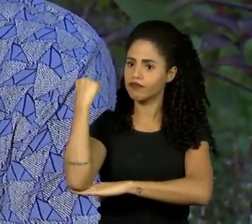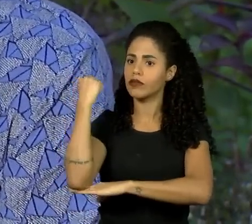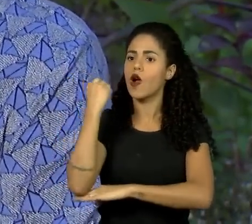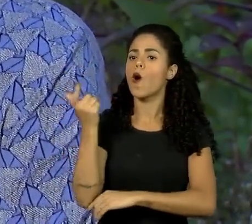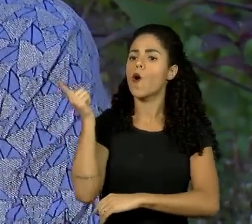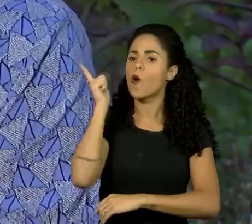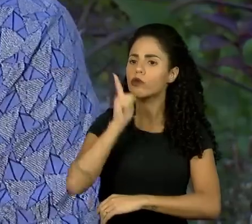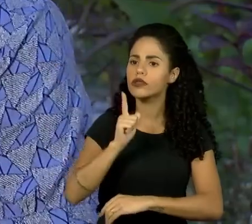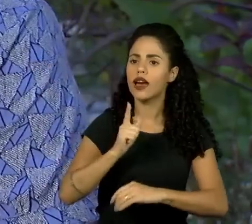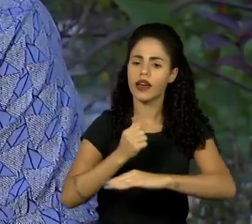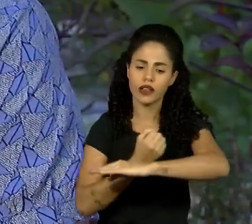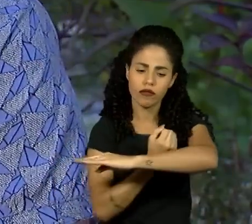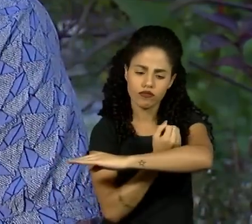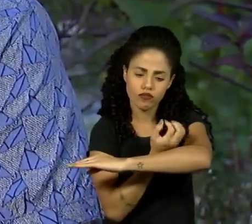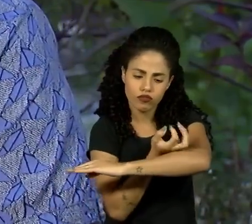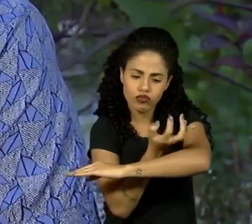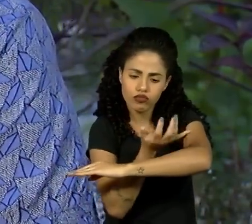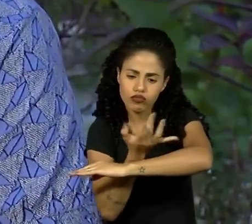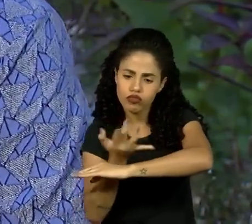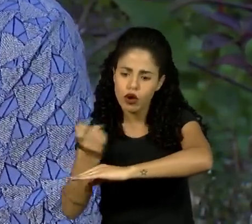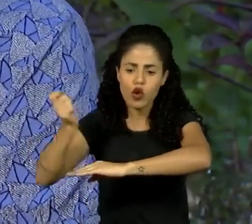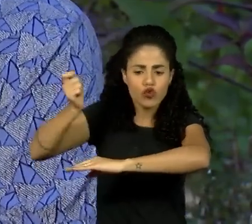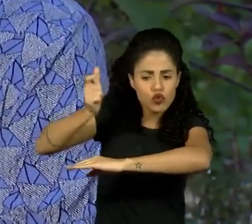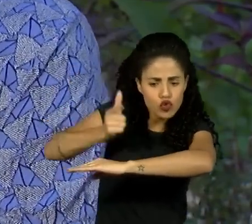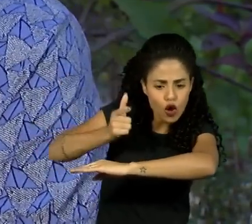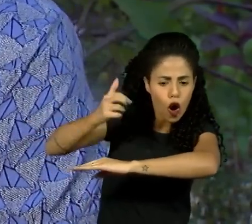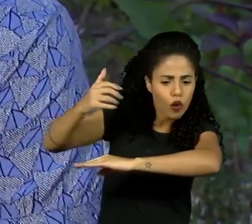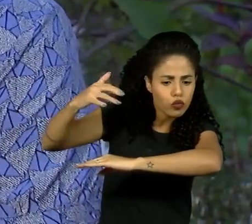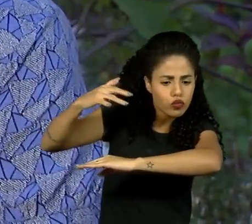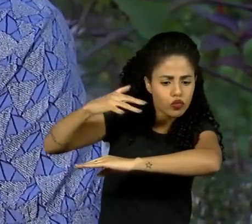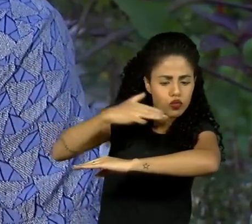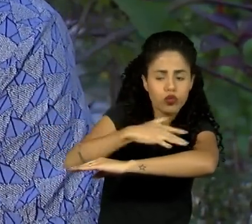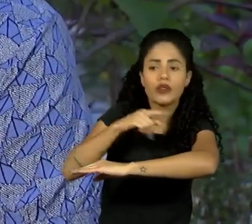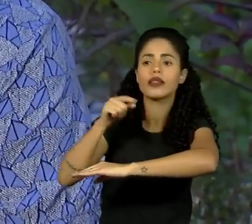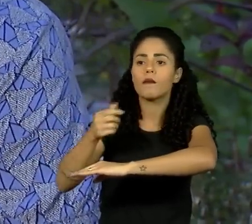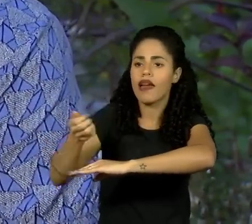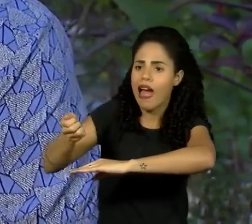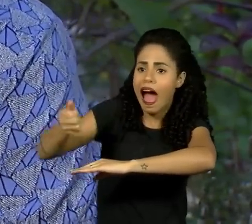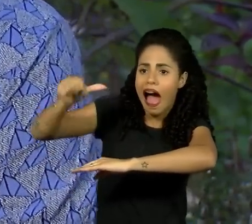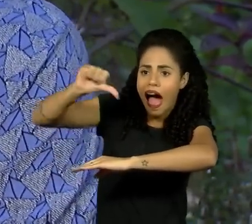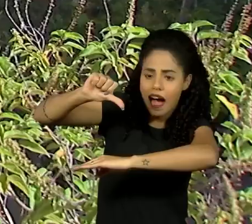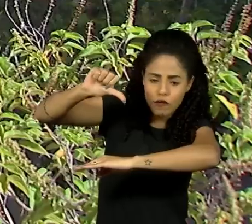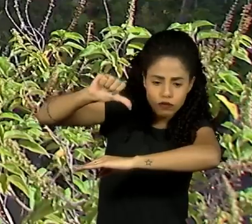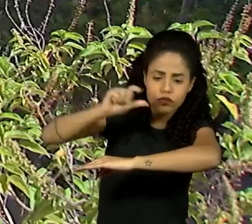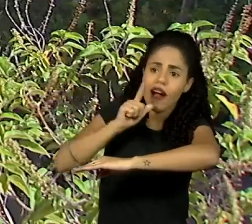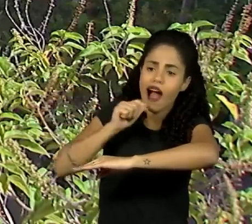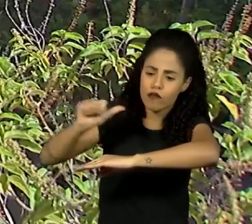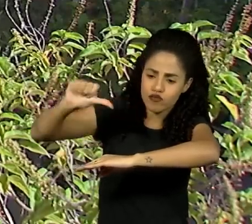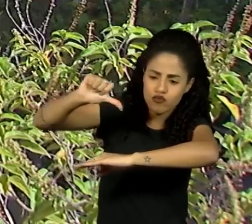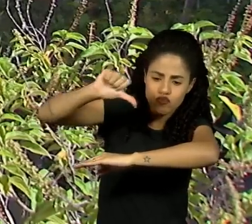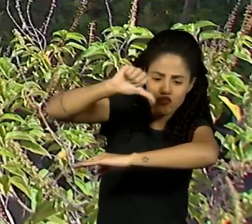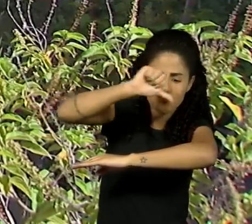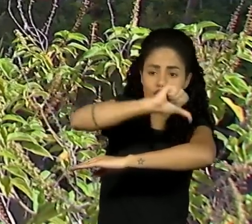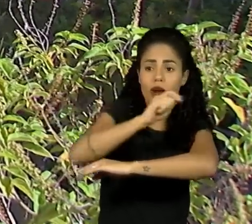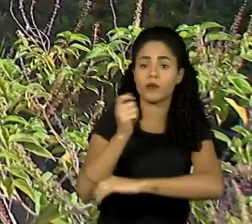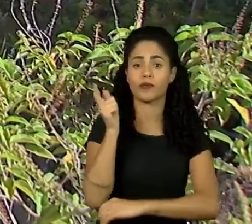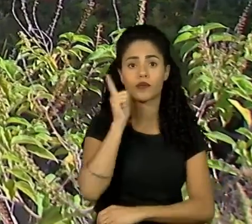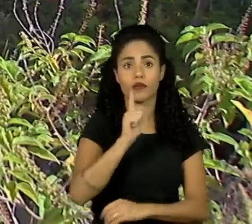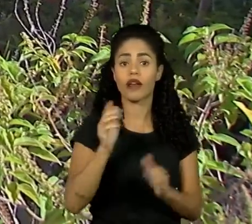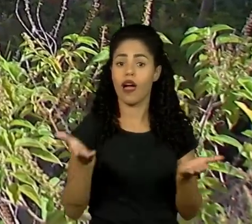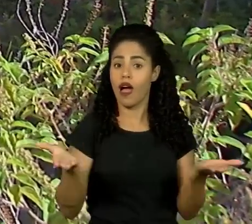mais o sol, requerem menos água, porque são mais adaptadas ao nosso ambiente. Diante da crise